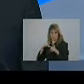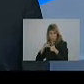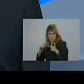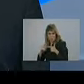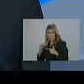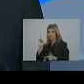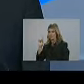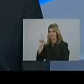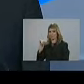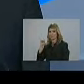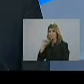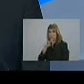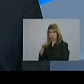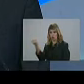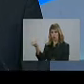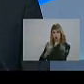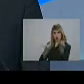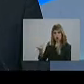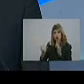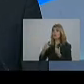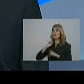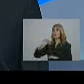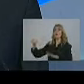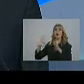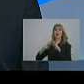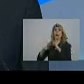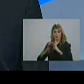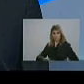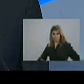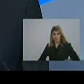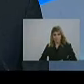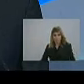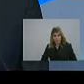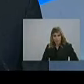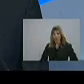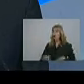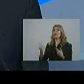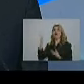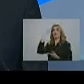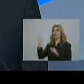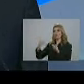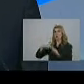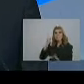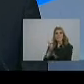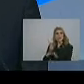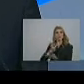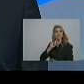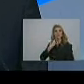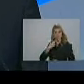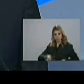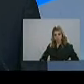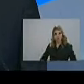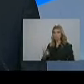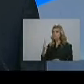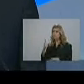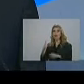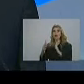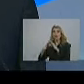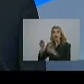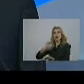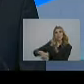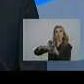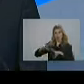professoras, de que mandam crianças para casa com uma fralda que volta no dia seguinte com a fralda suja, porque não levam uma fralda para trocar